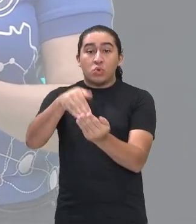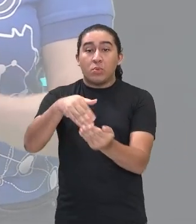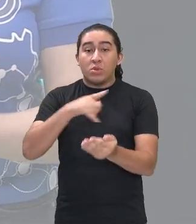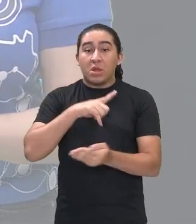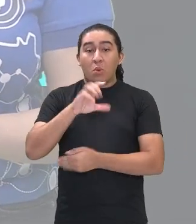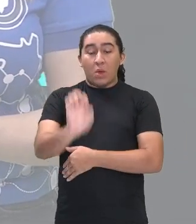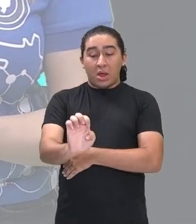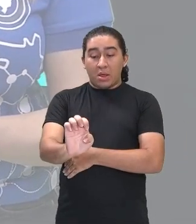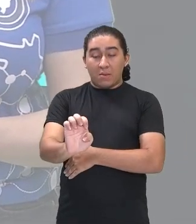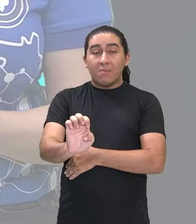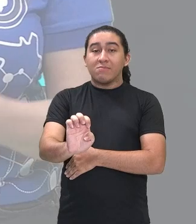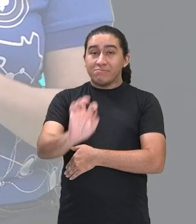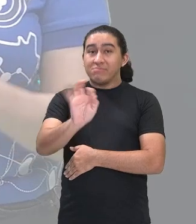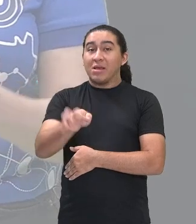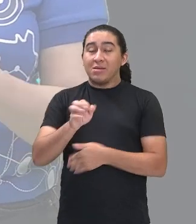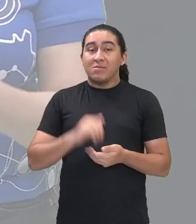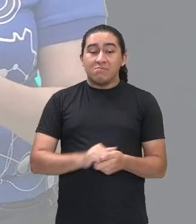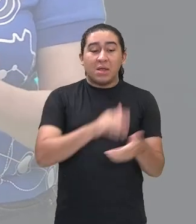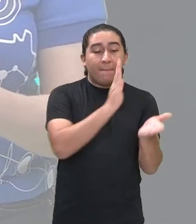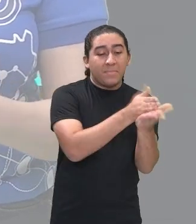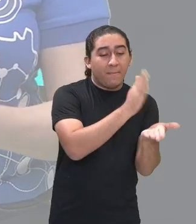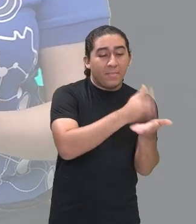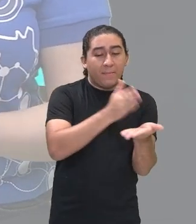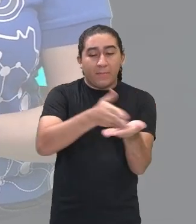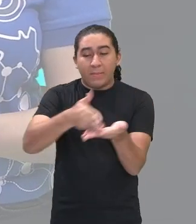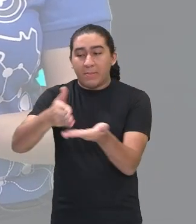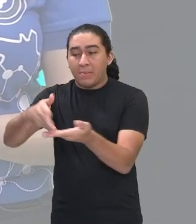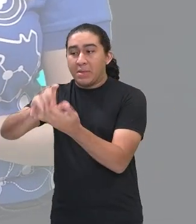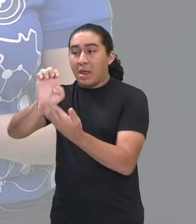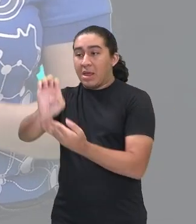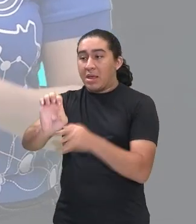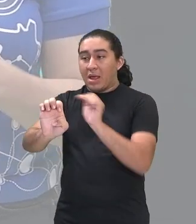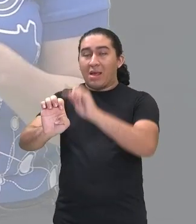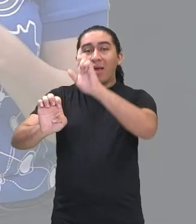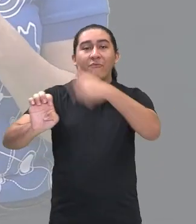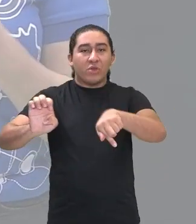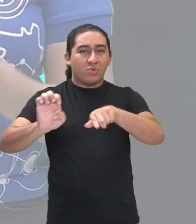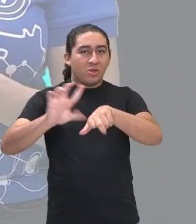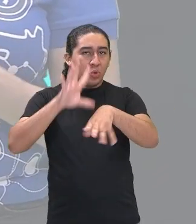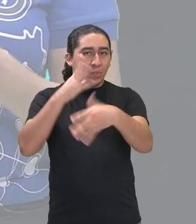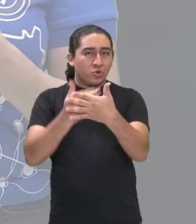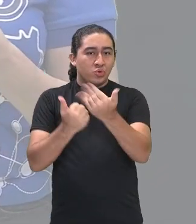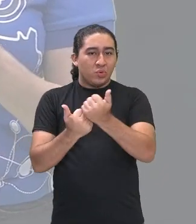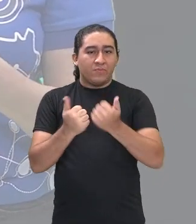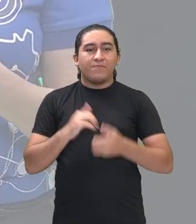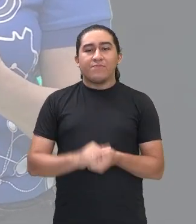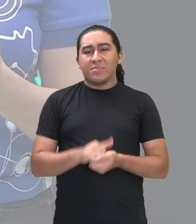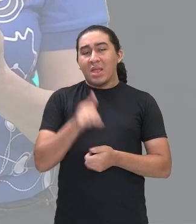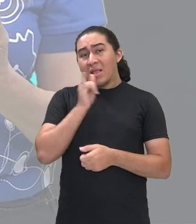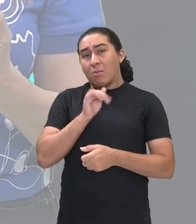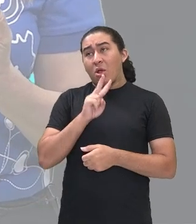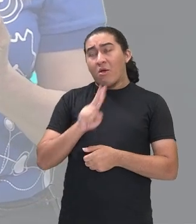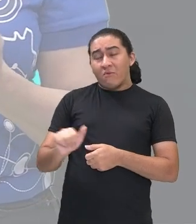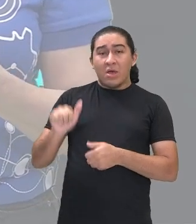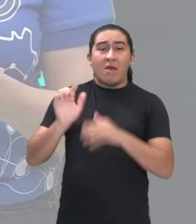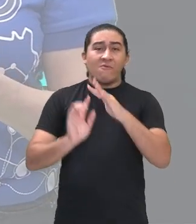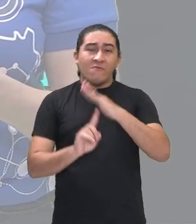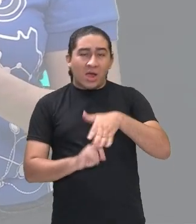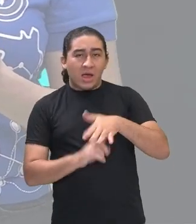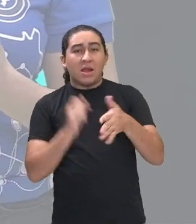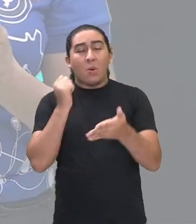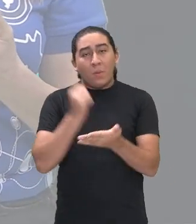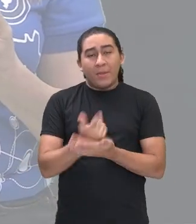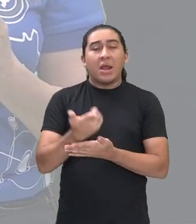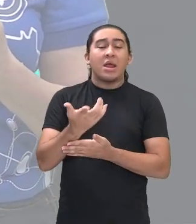E, né, que substitui a vírgula. Eu fui à feira, comprei limão,